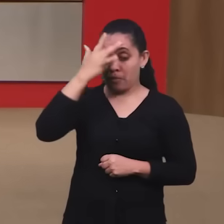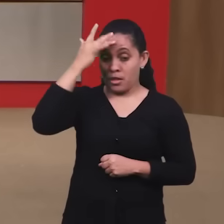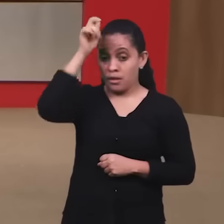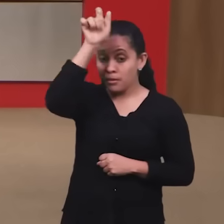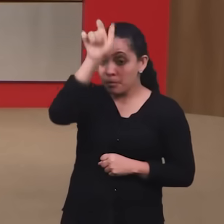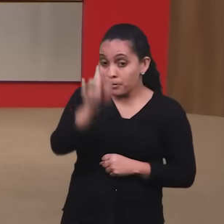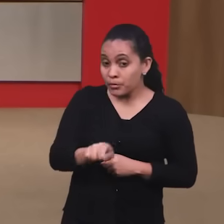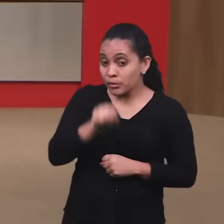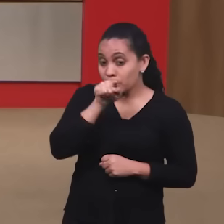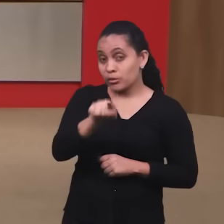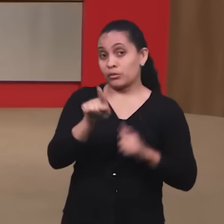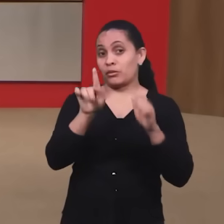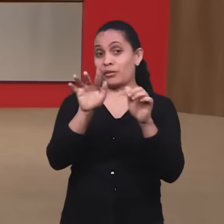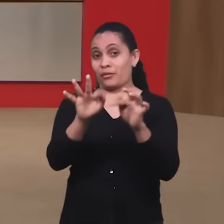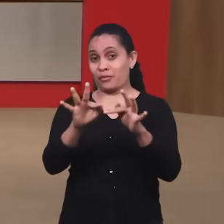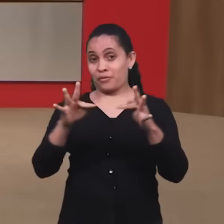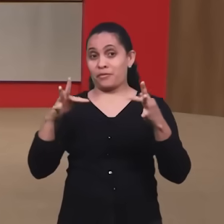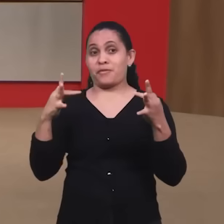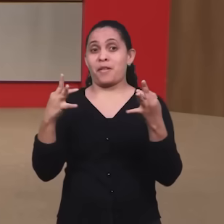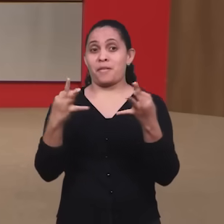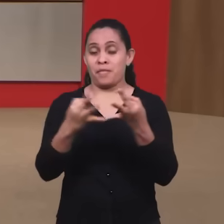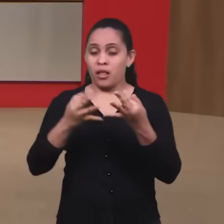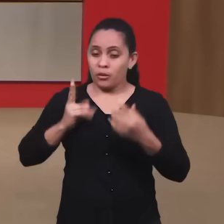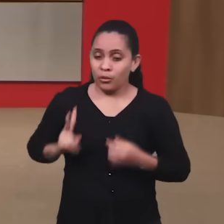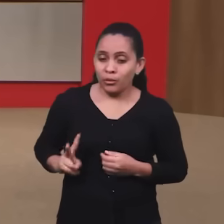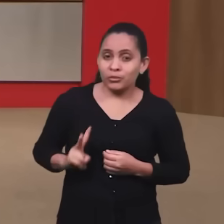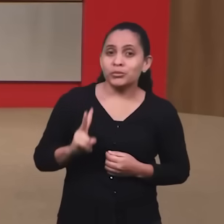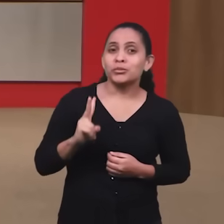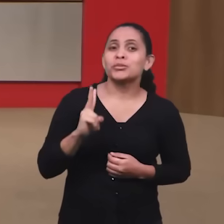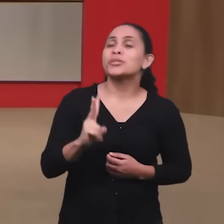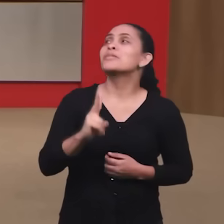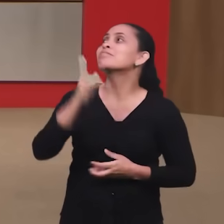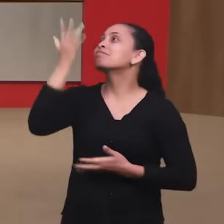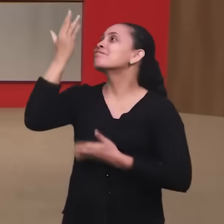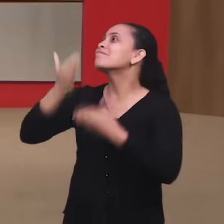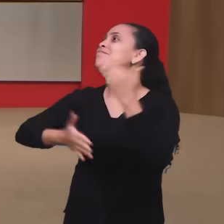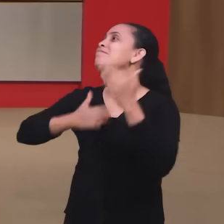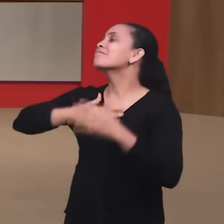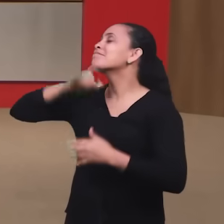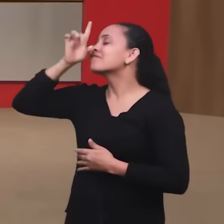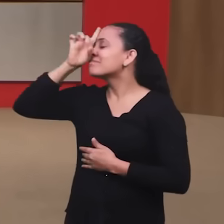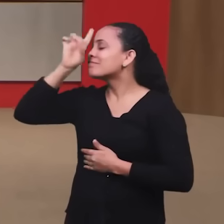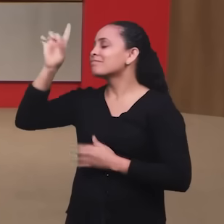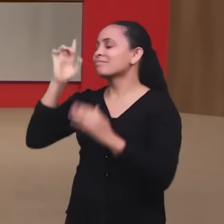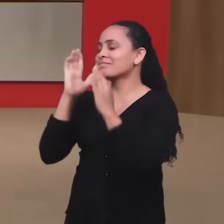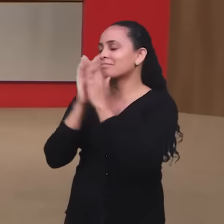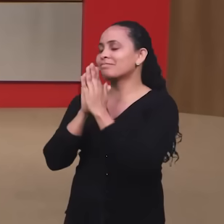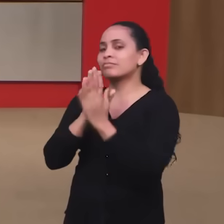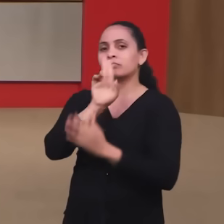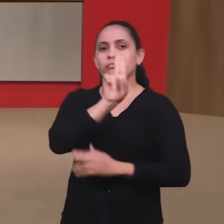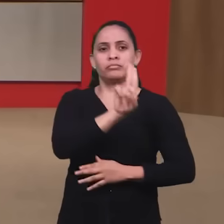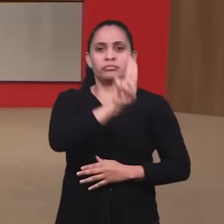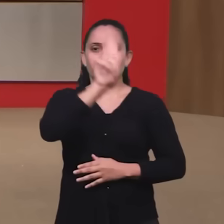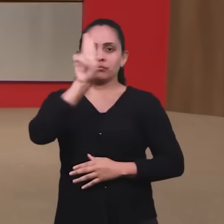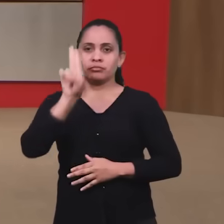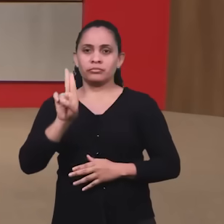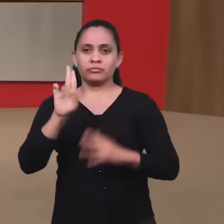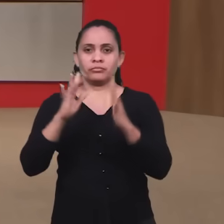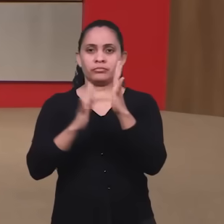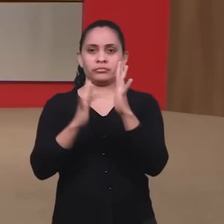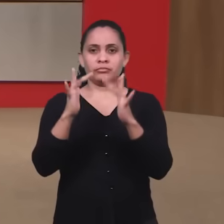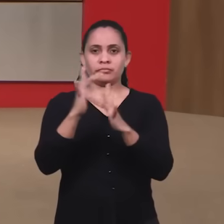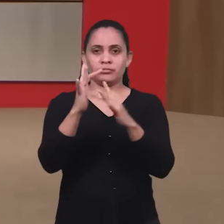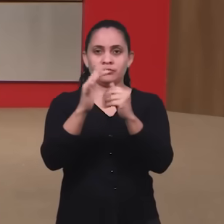essa pessoa, essa família, prossiga lutando na Tua presença. Oramos em nome